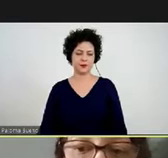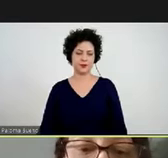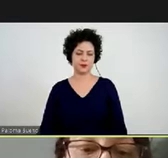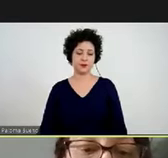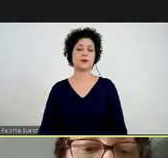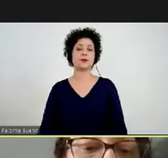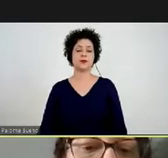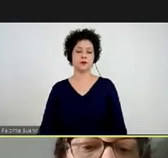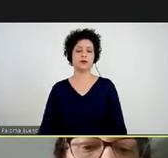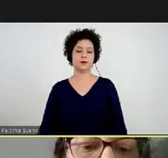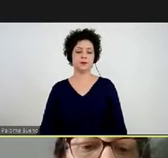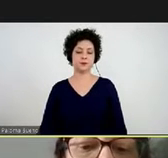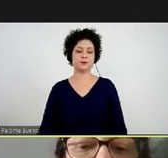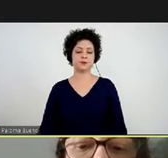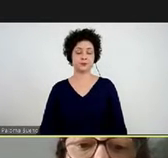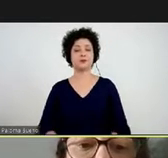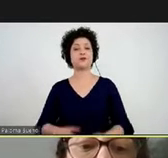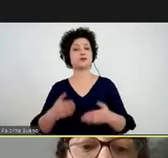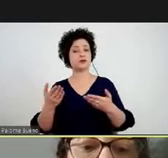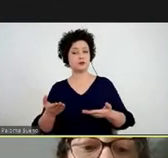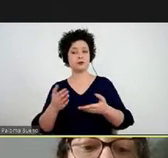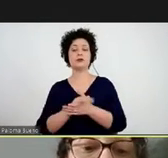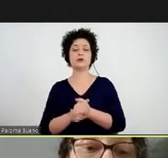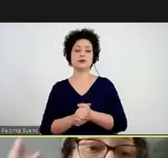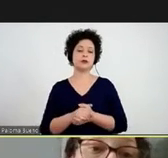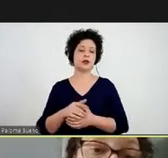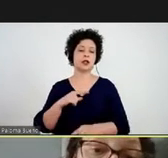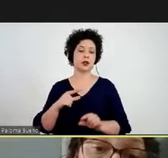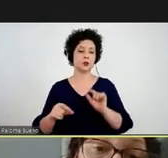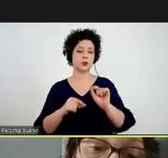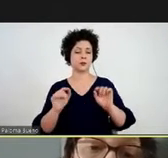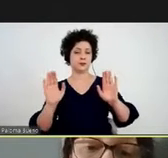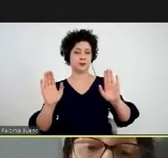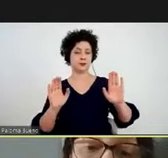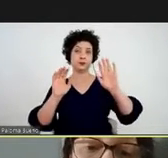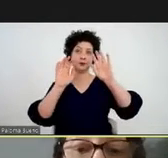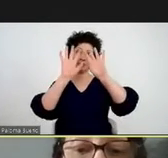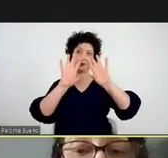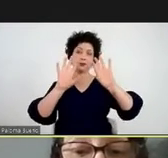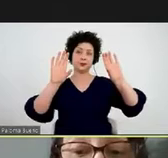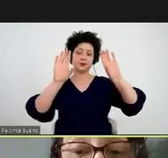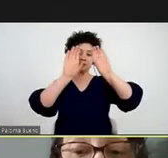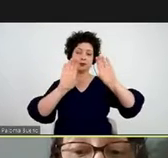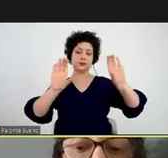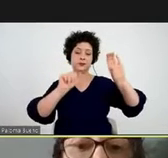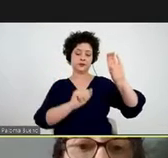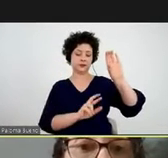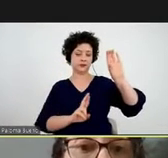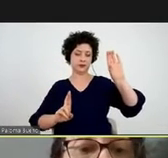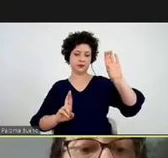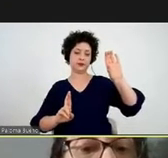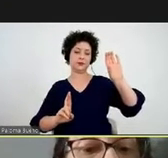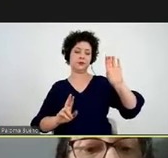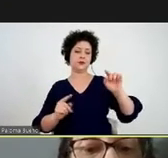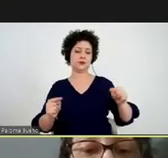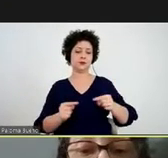Ok, obrigada. Bem, então a gente tem as apresentações do céu e da palavra ar, que constitui